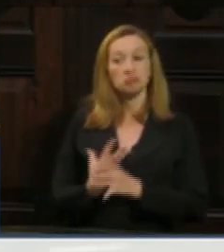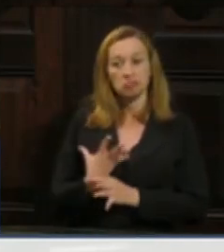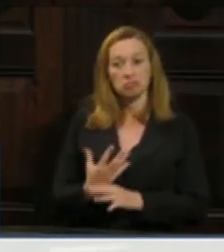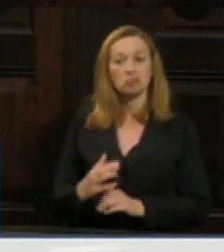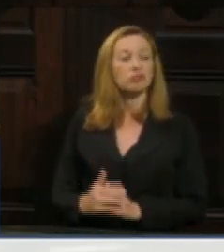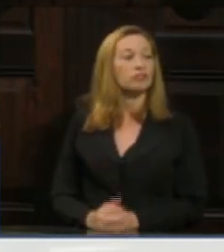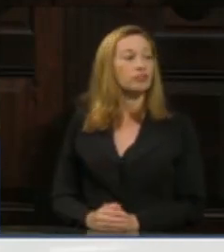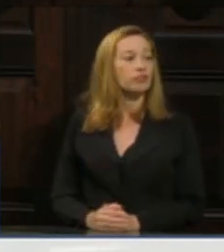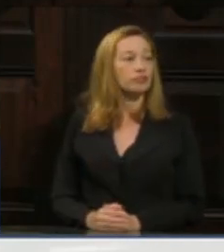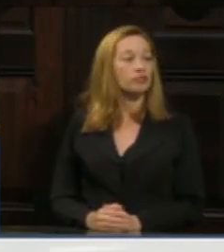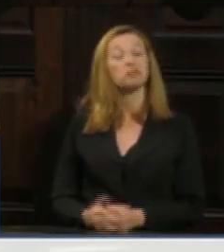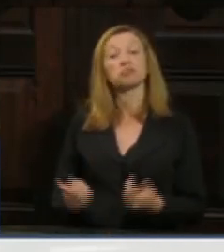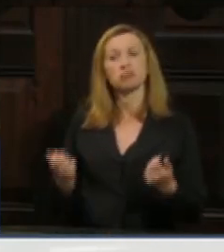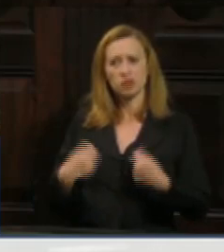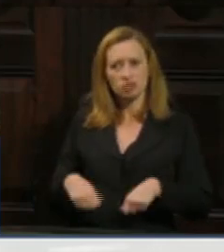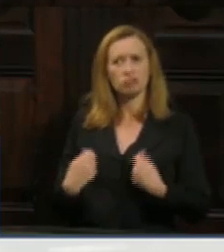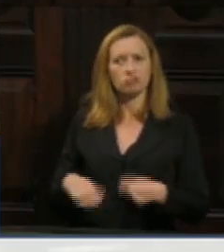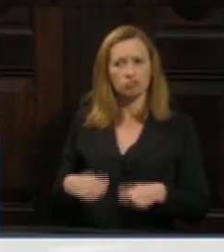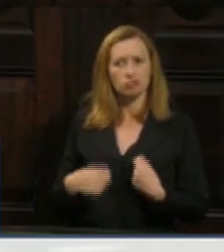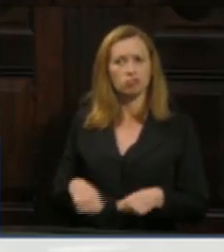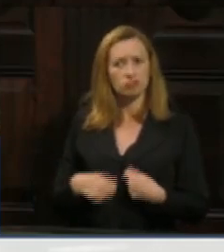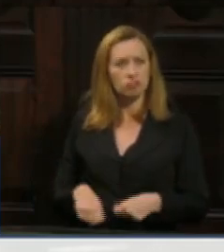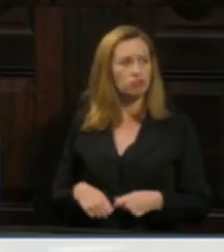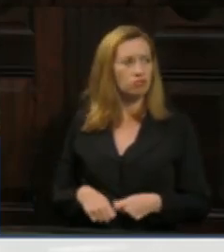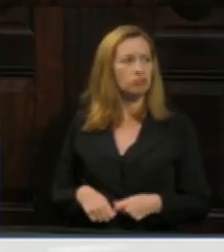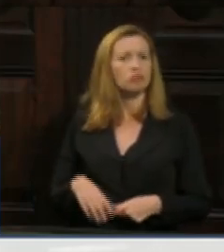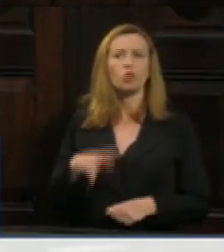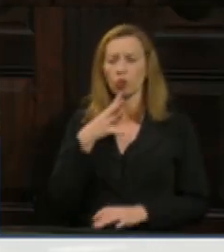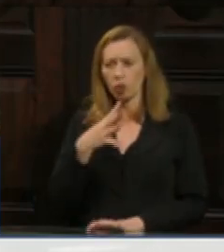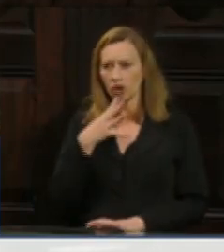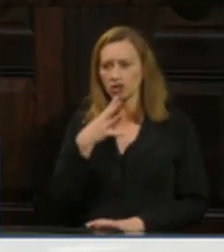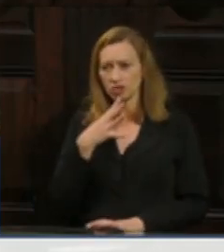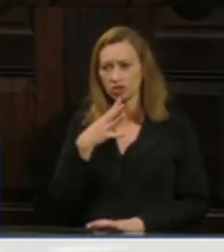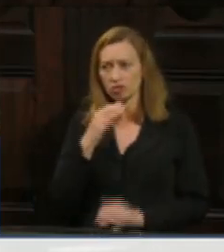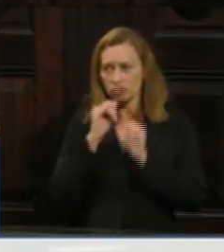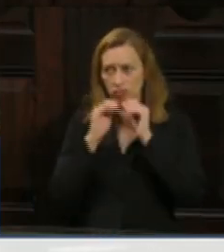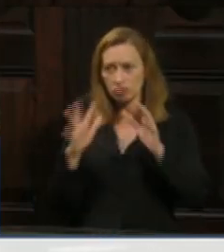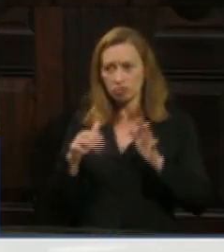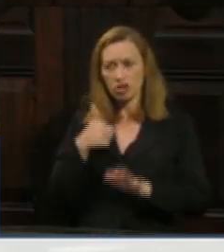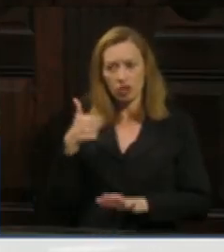bom, que aqueles que têm responsabilidades públicas